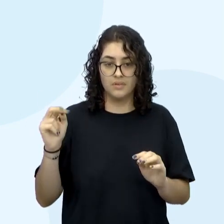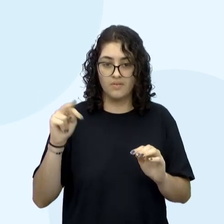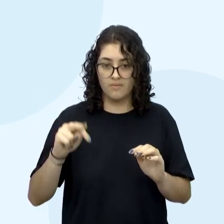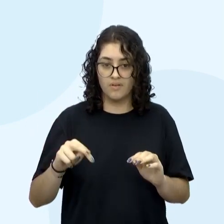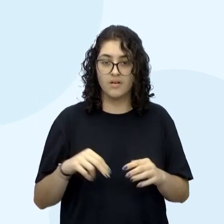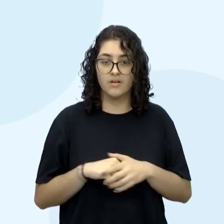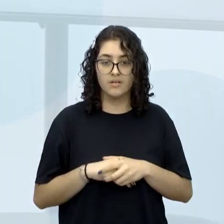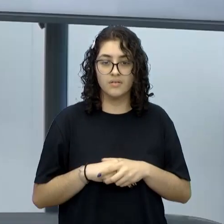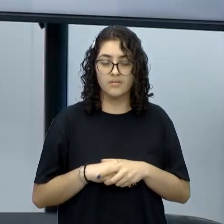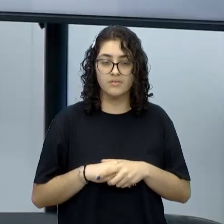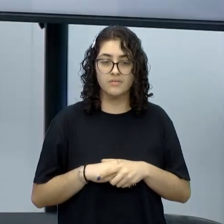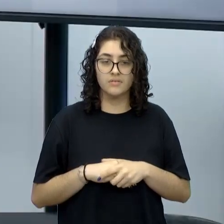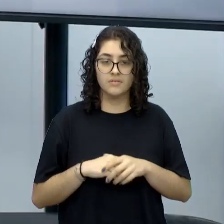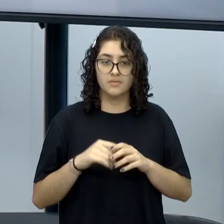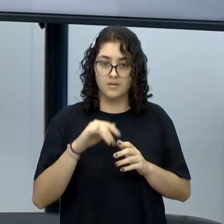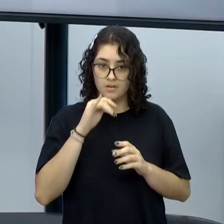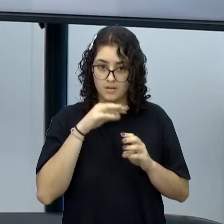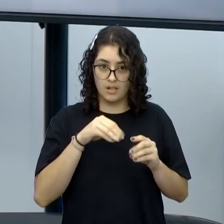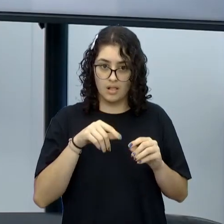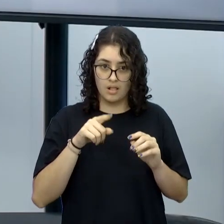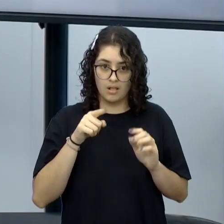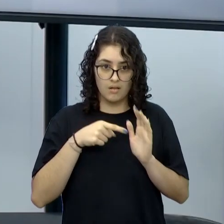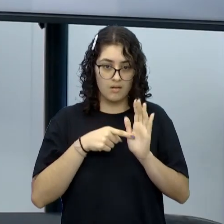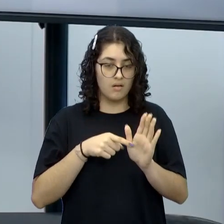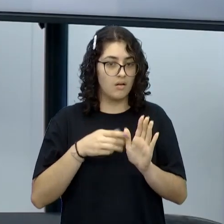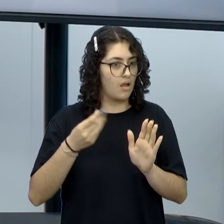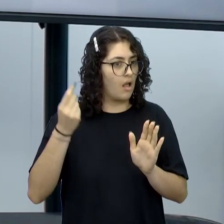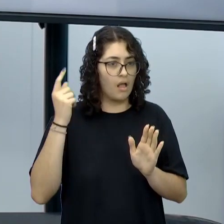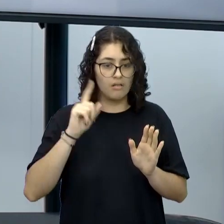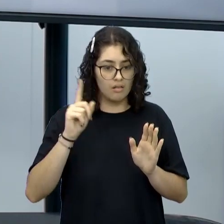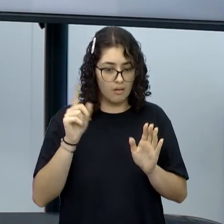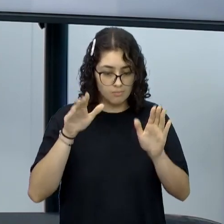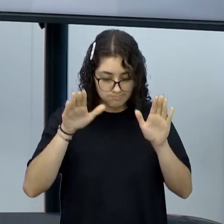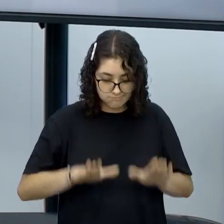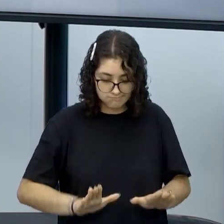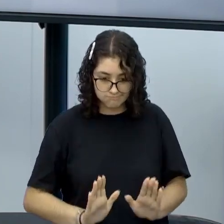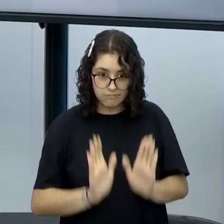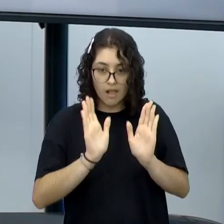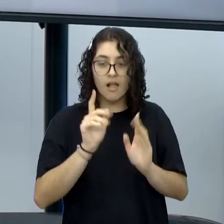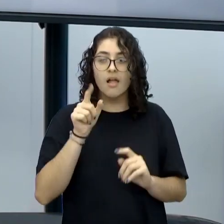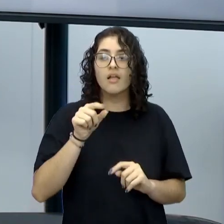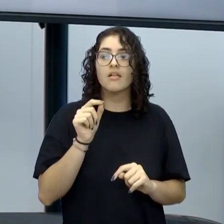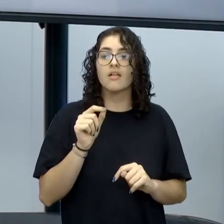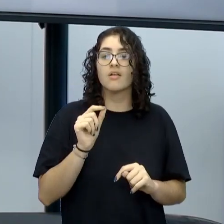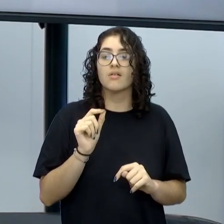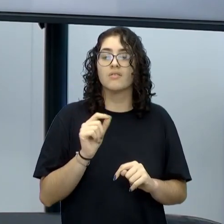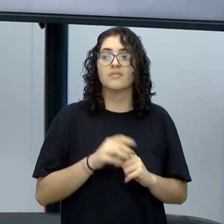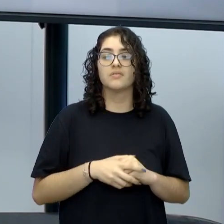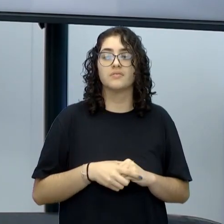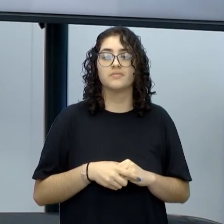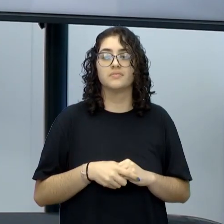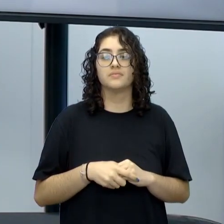ver que, justamente, um solo exposto, que não era exposto anteriormente, ele está ainda muito mais...